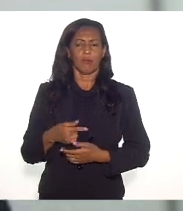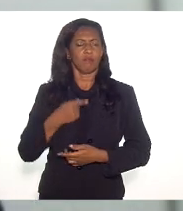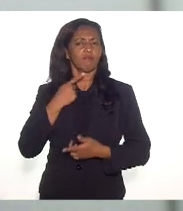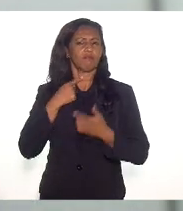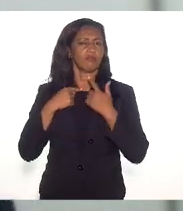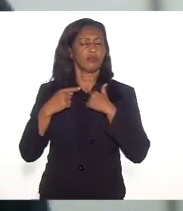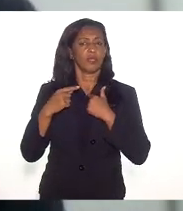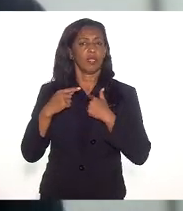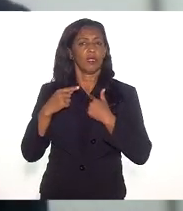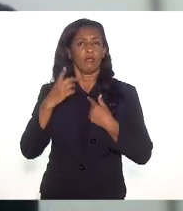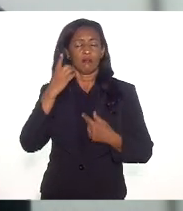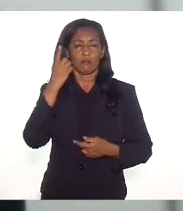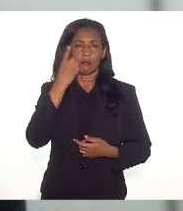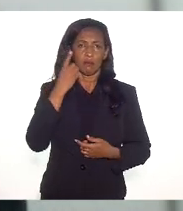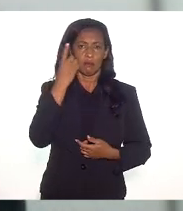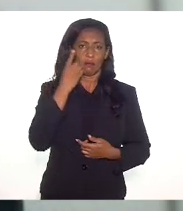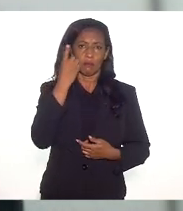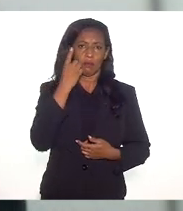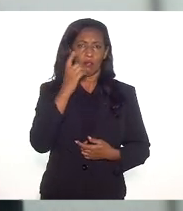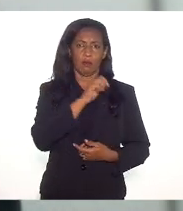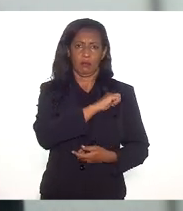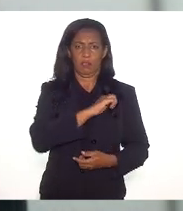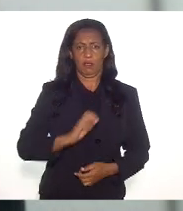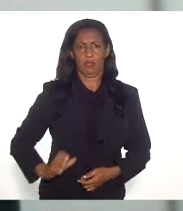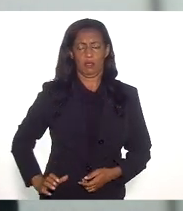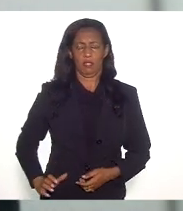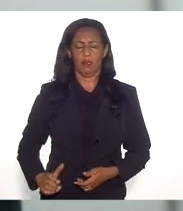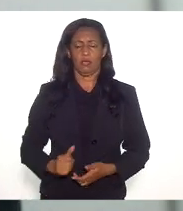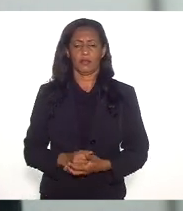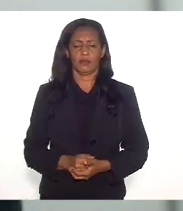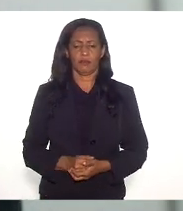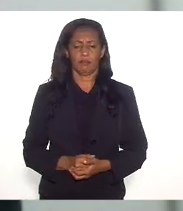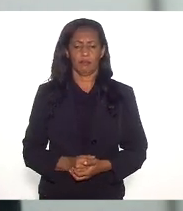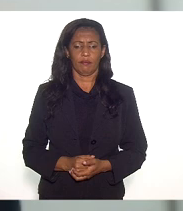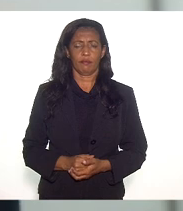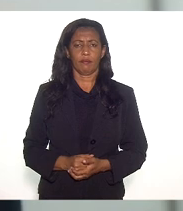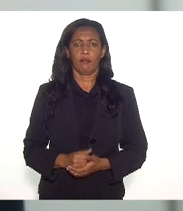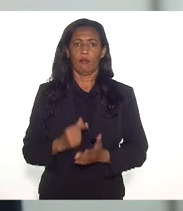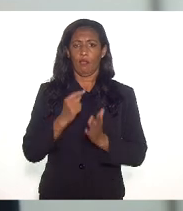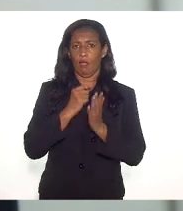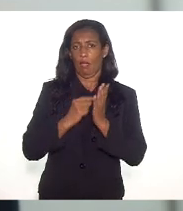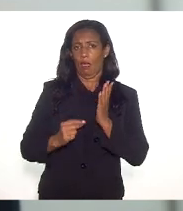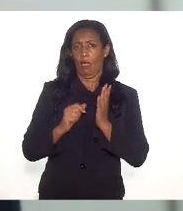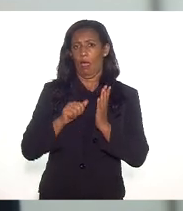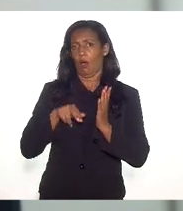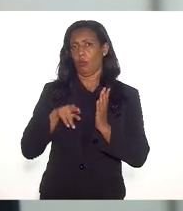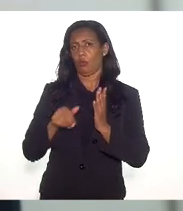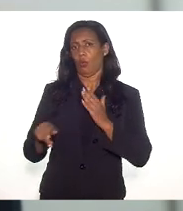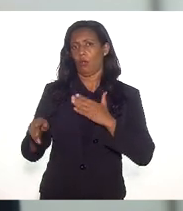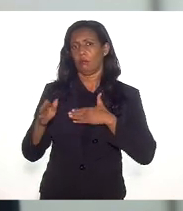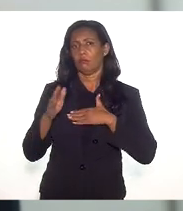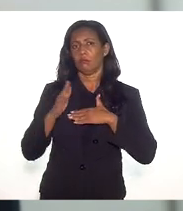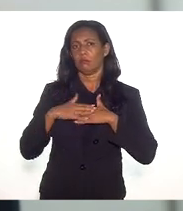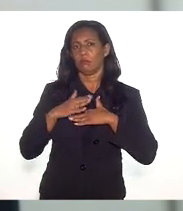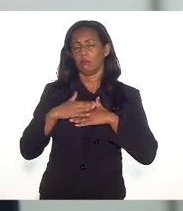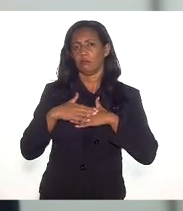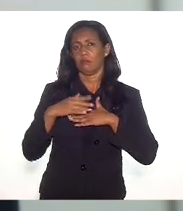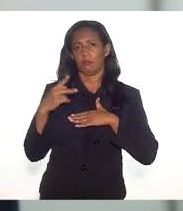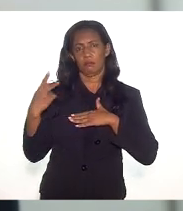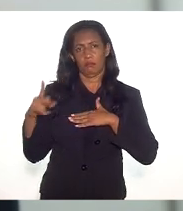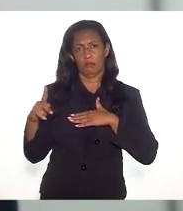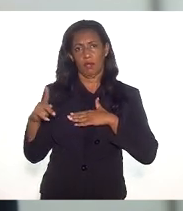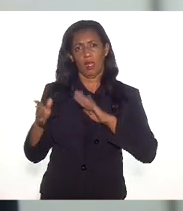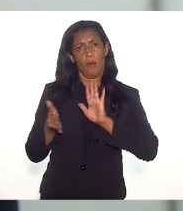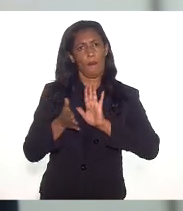do deputado André Siciliano, autor da proposta. Quem já leu o jornal